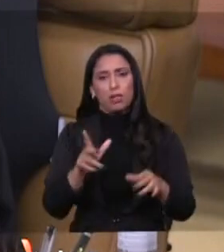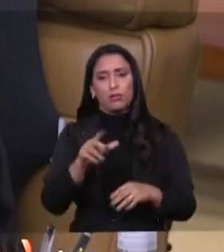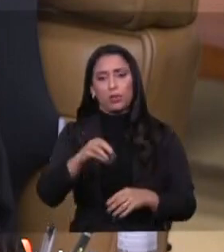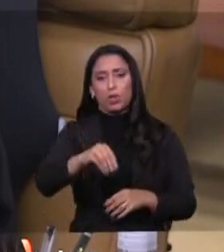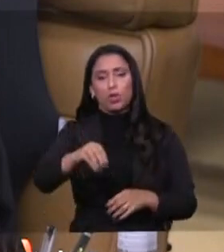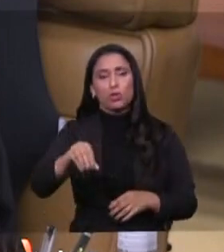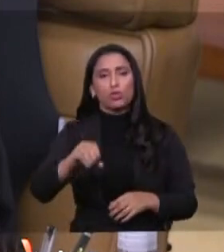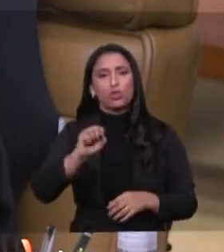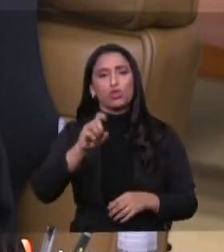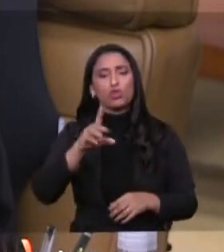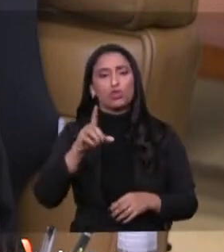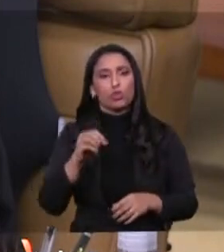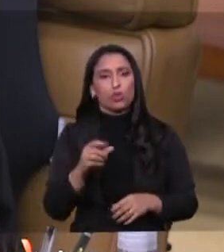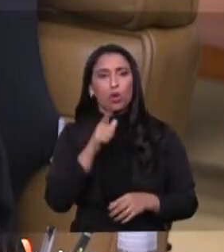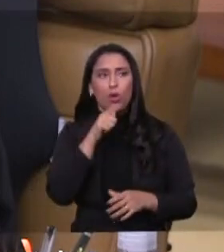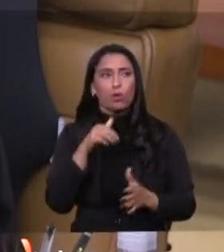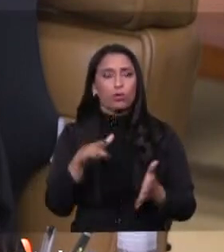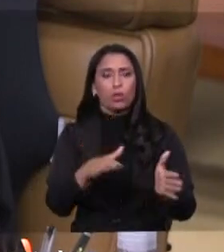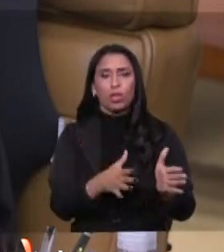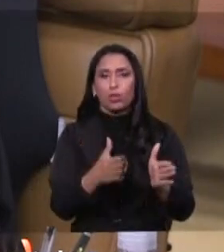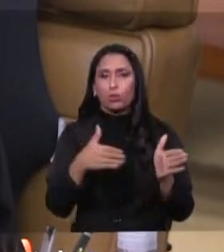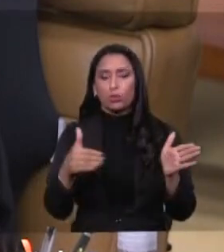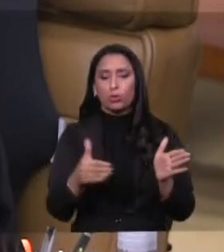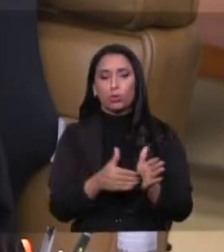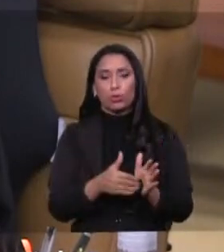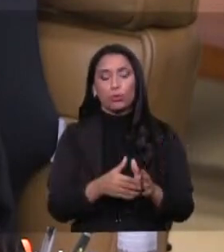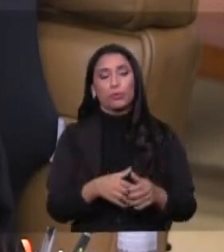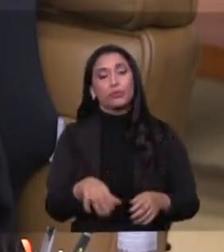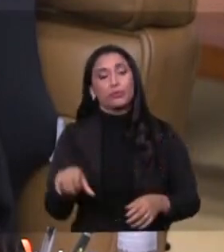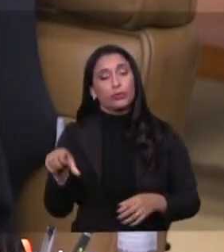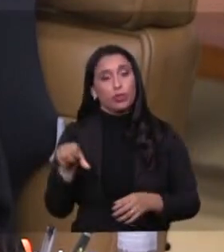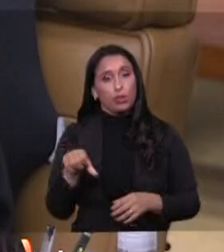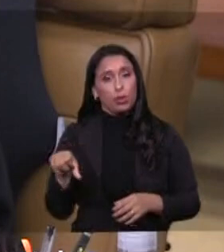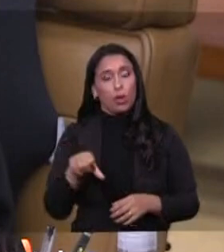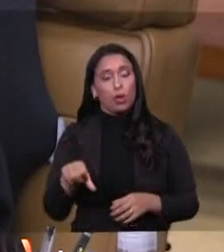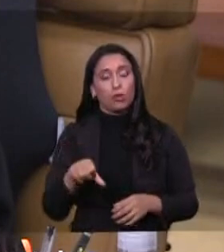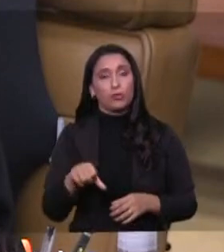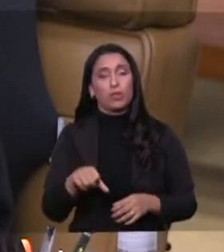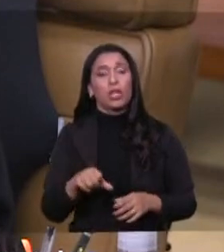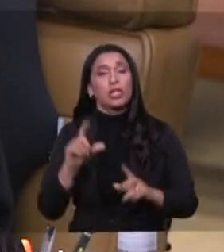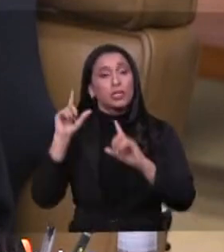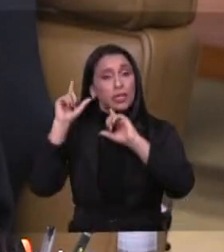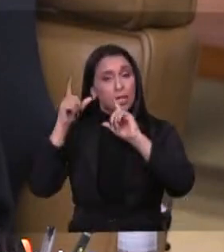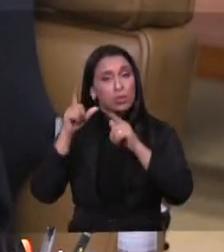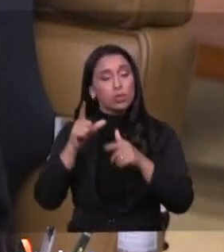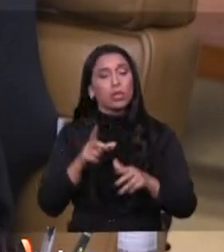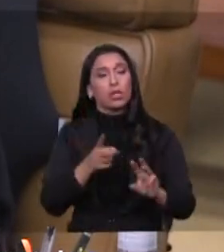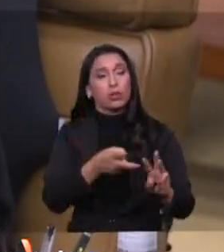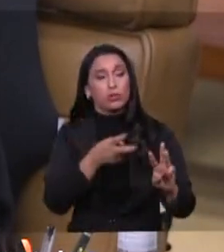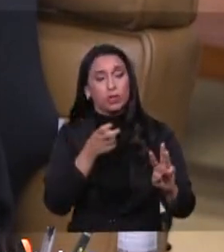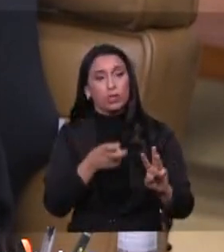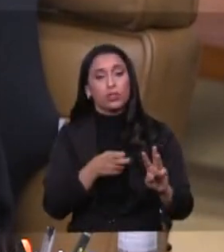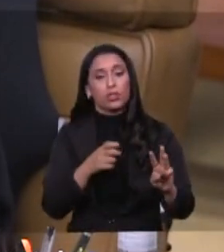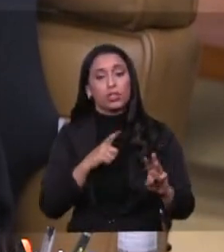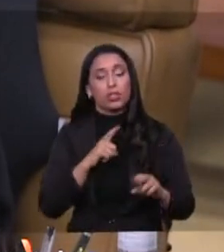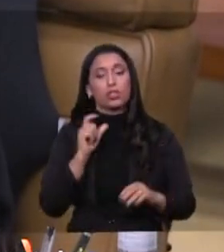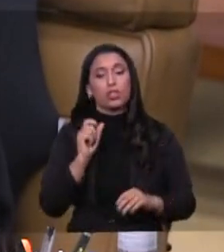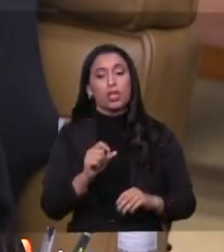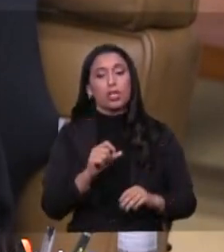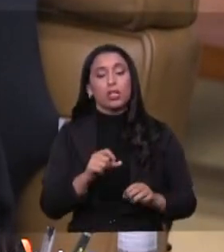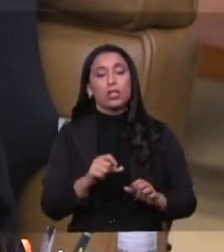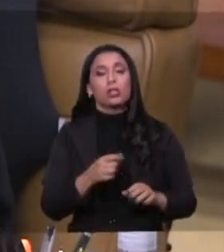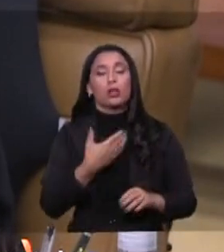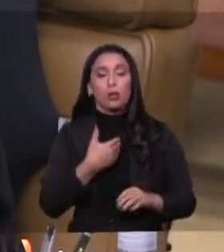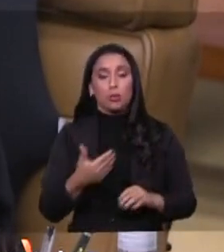lagos nelas existentes. 9. As terras de ocupação tradicional indígena, na qualidade de